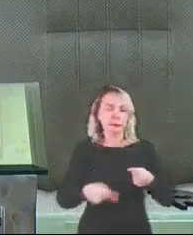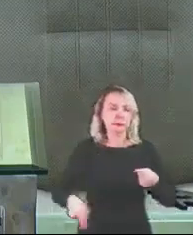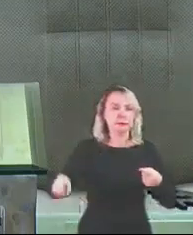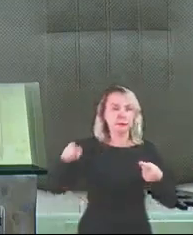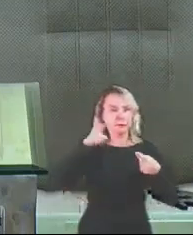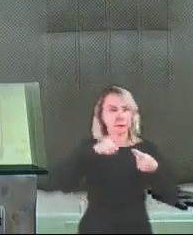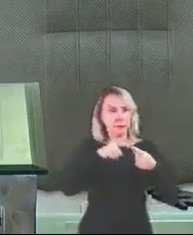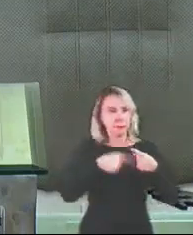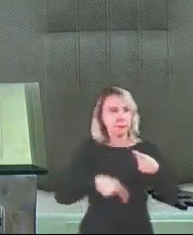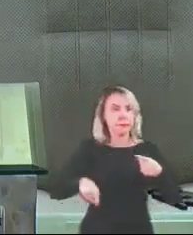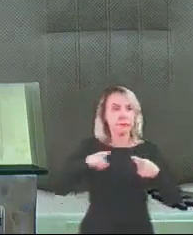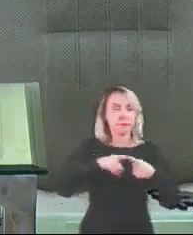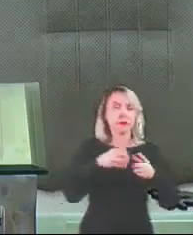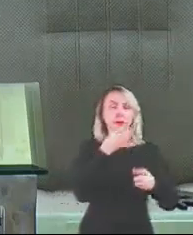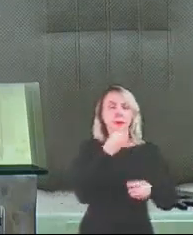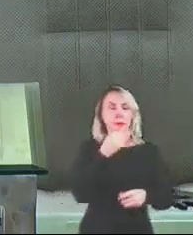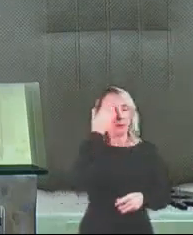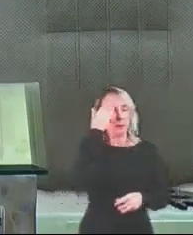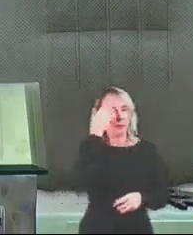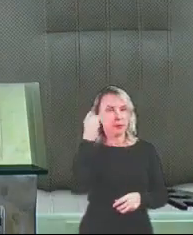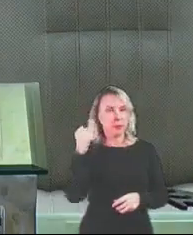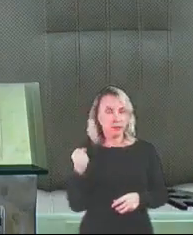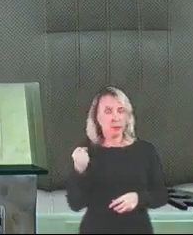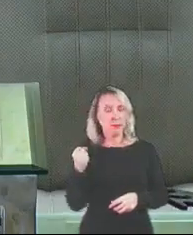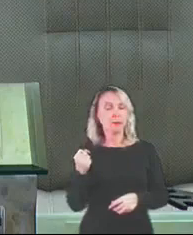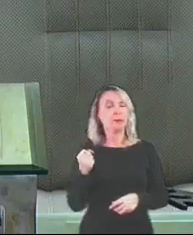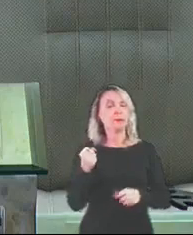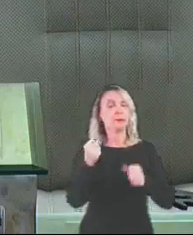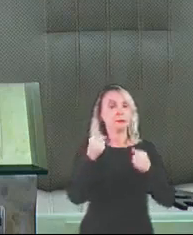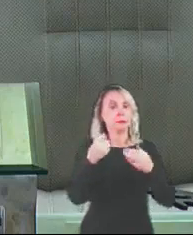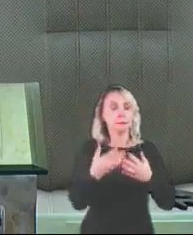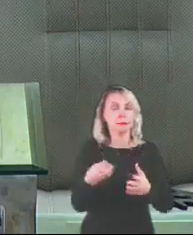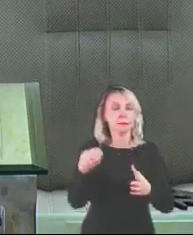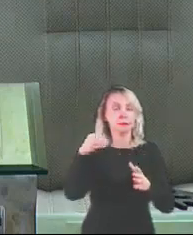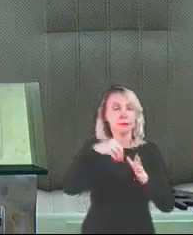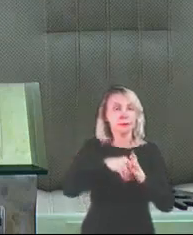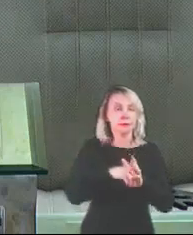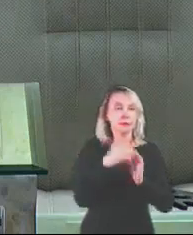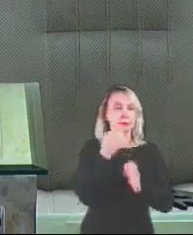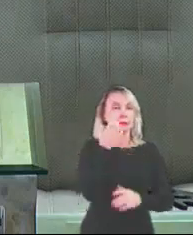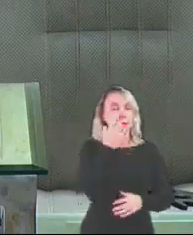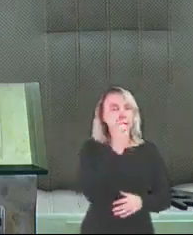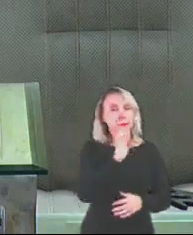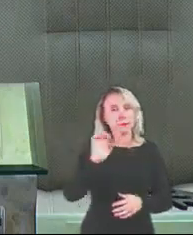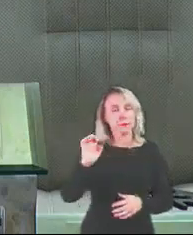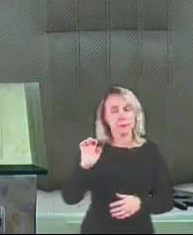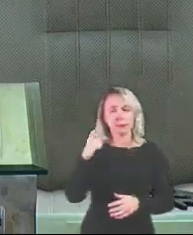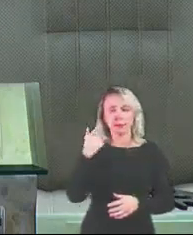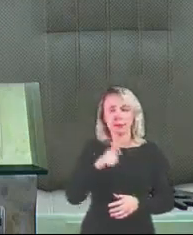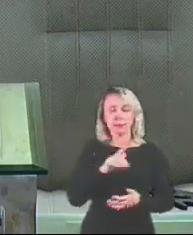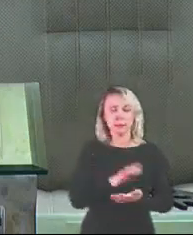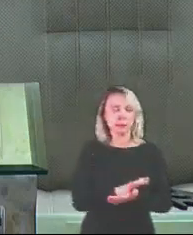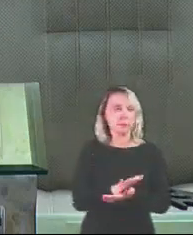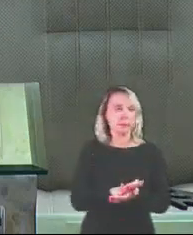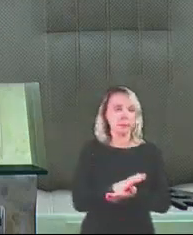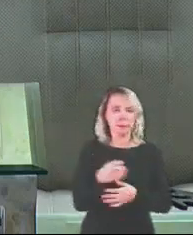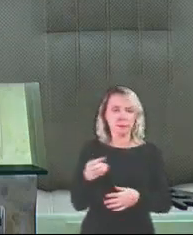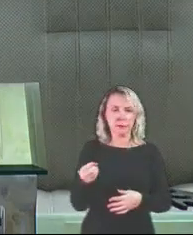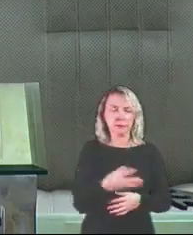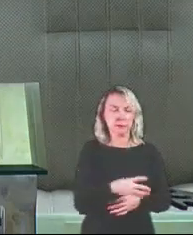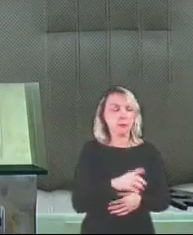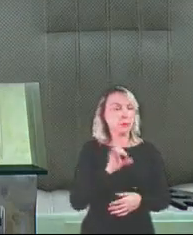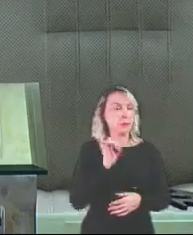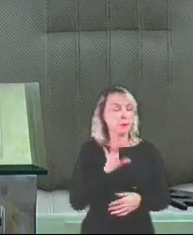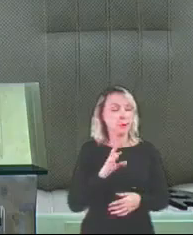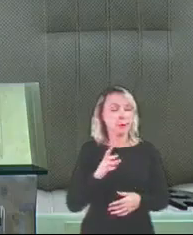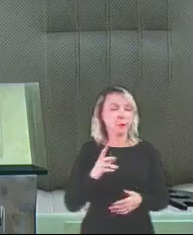em Eclesiastes que não há nada de novo. As coisas acontecem como no passado.